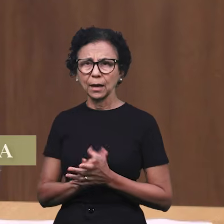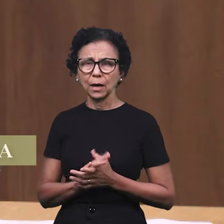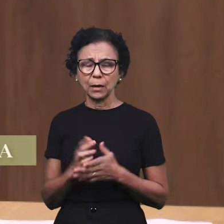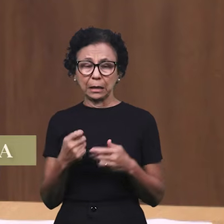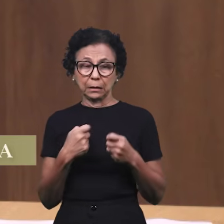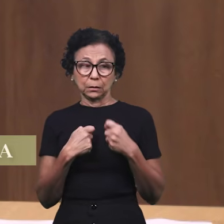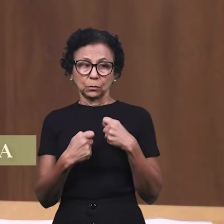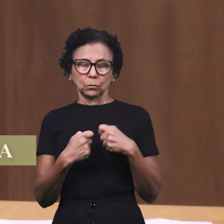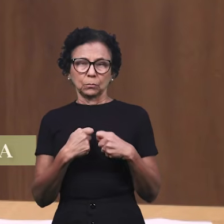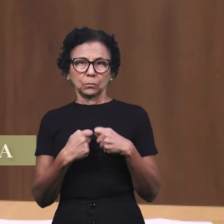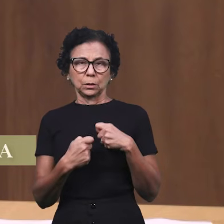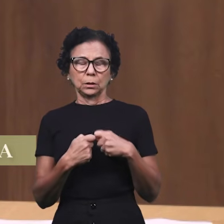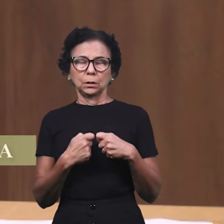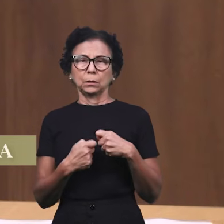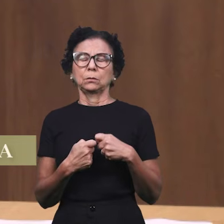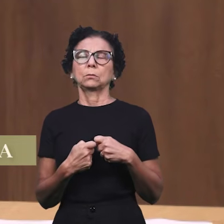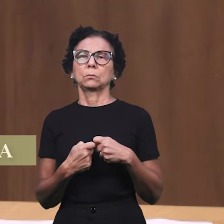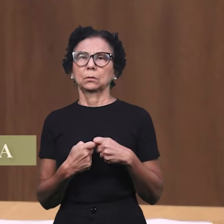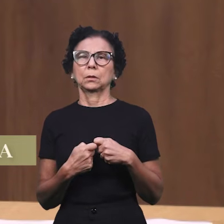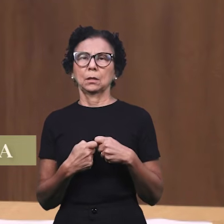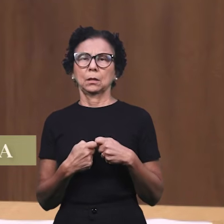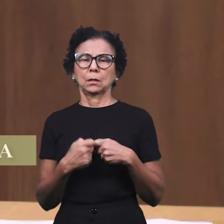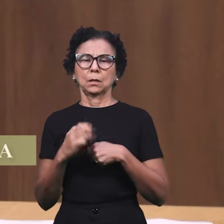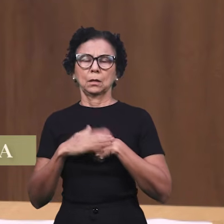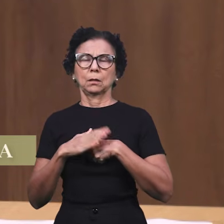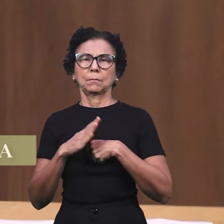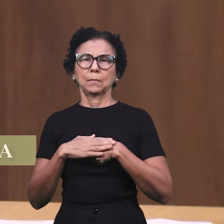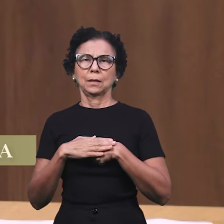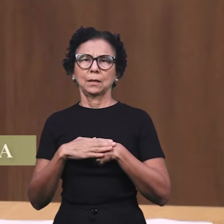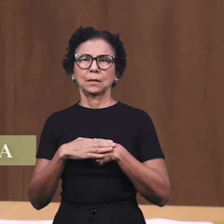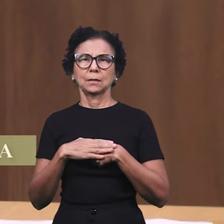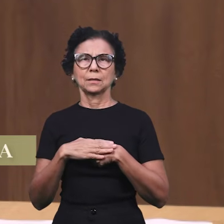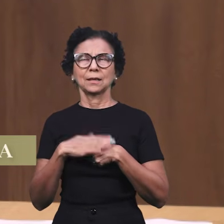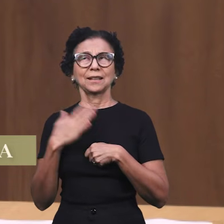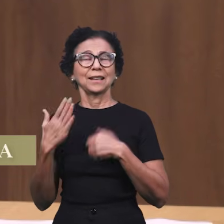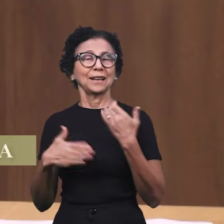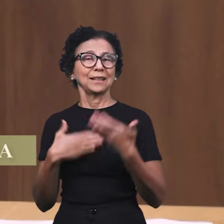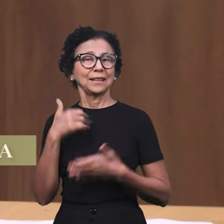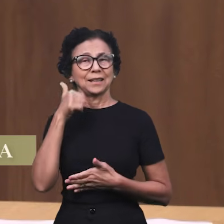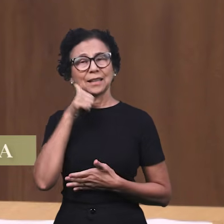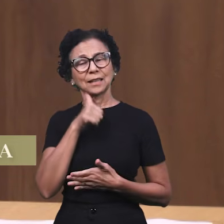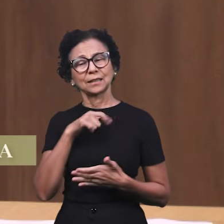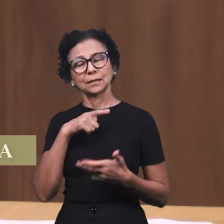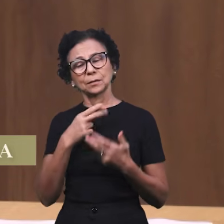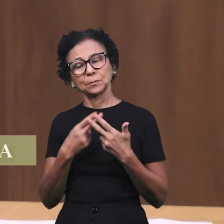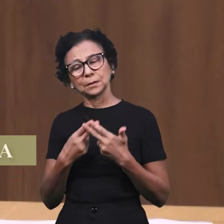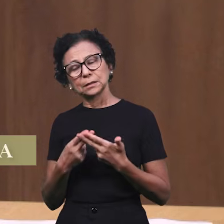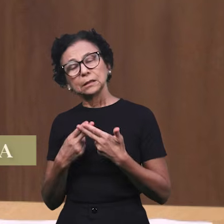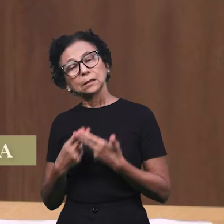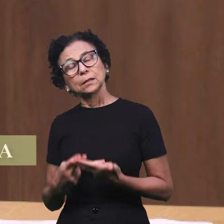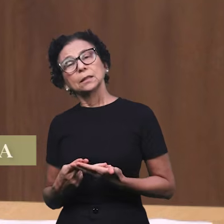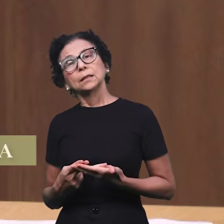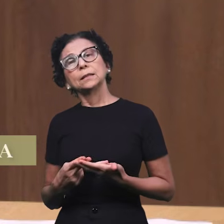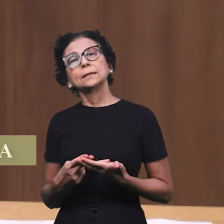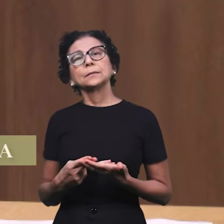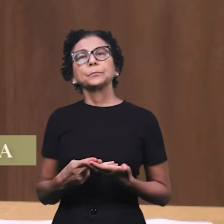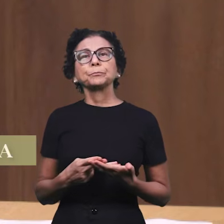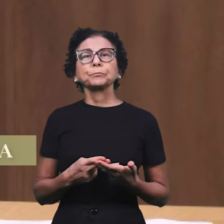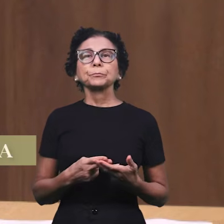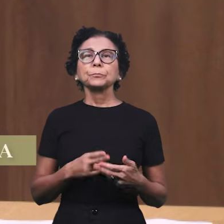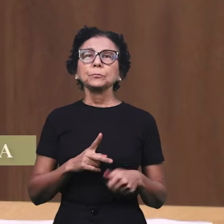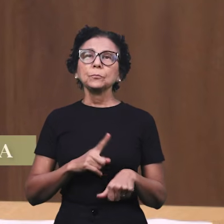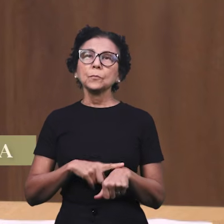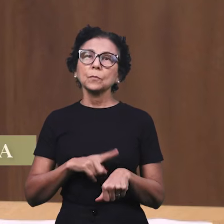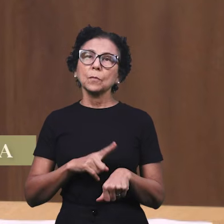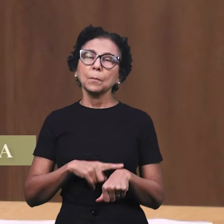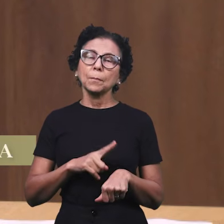Cris falou, ela é alegre no Senhor, né? Ela é paciente nos momentos que necessita de uma